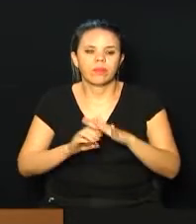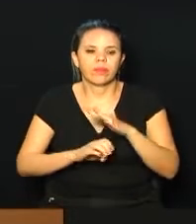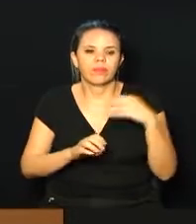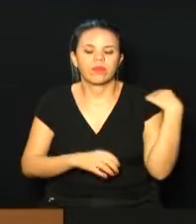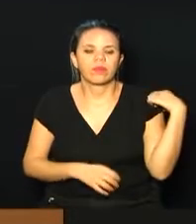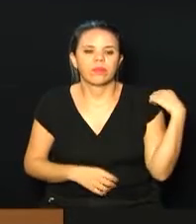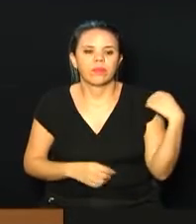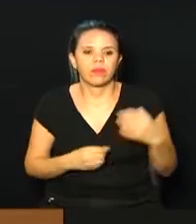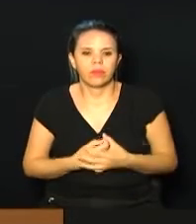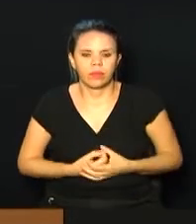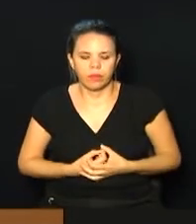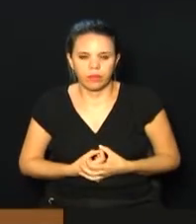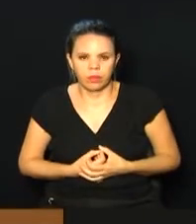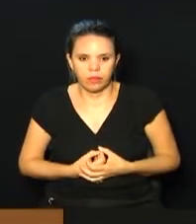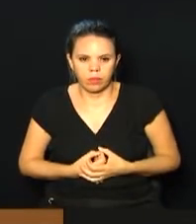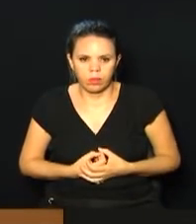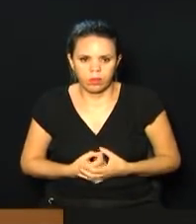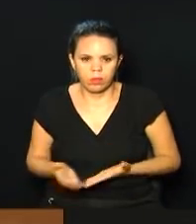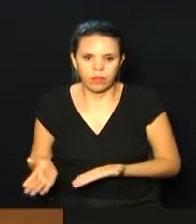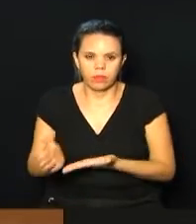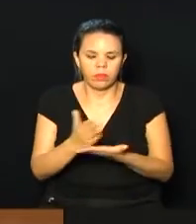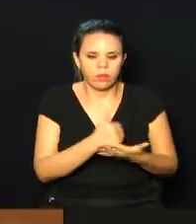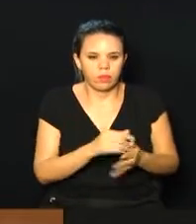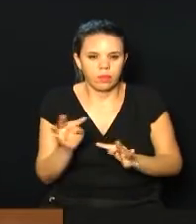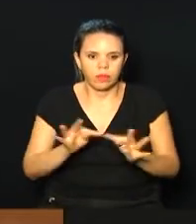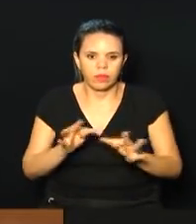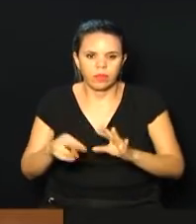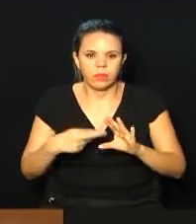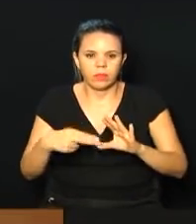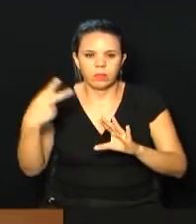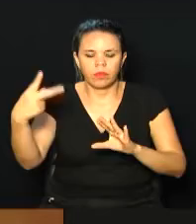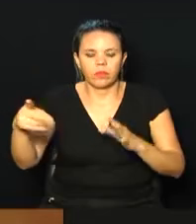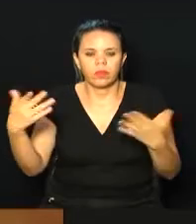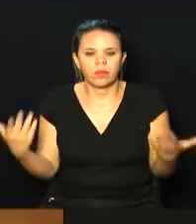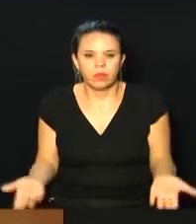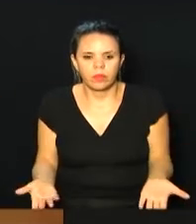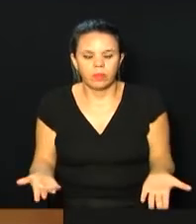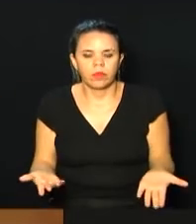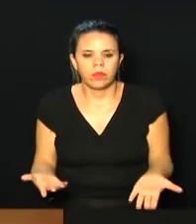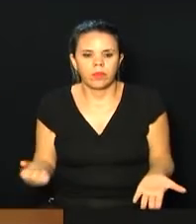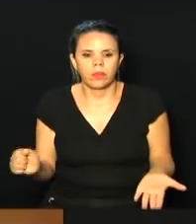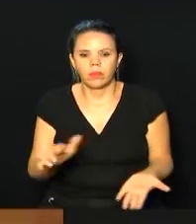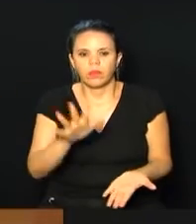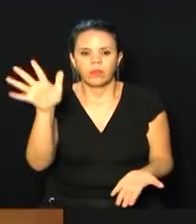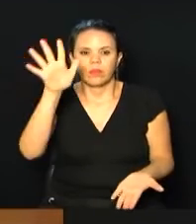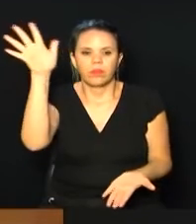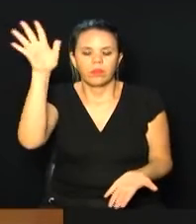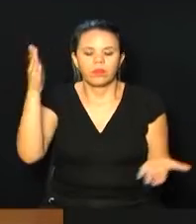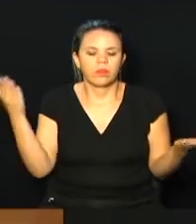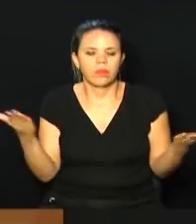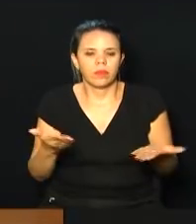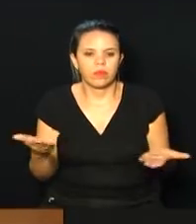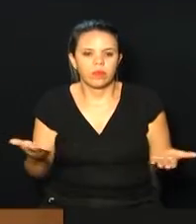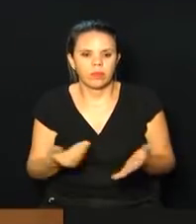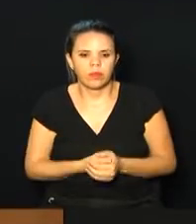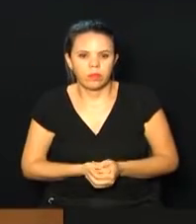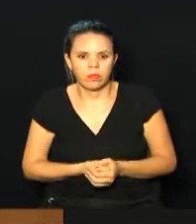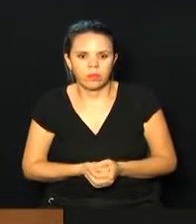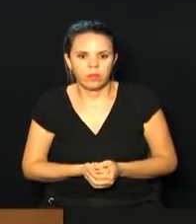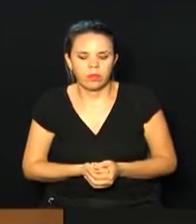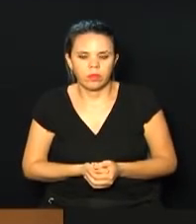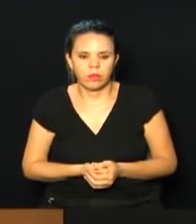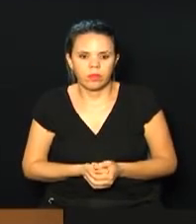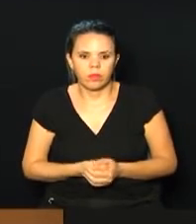que recolha e trate o lixo dele. E custa muito caro. Hoje,